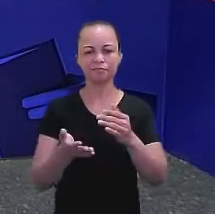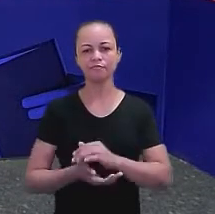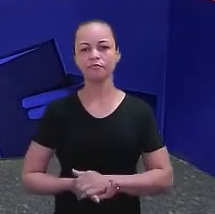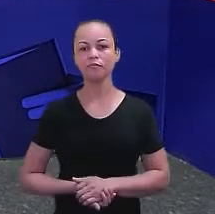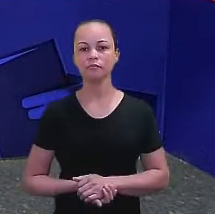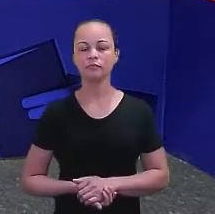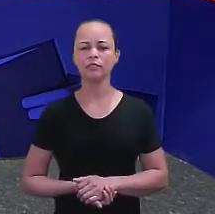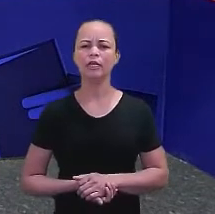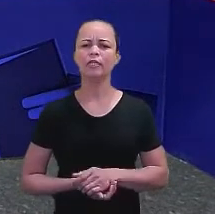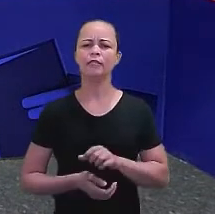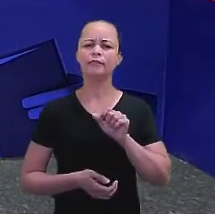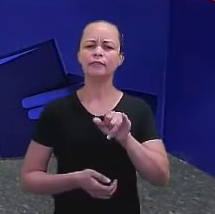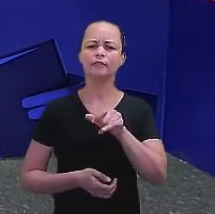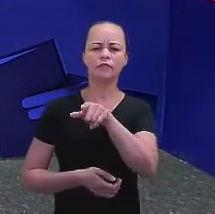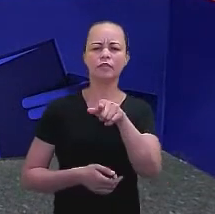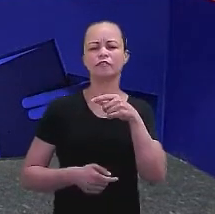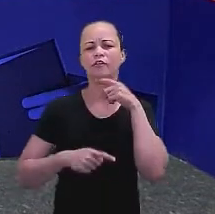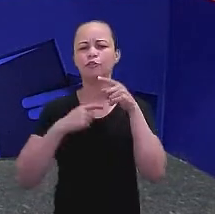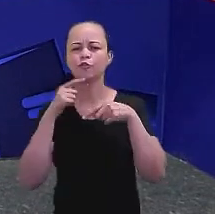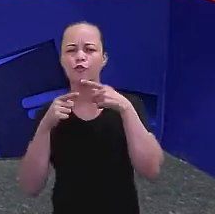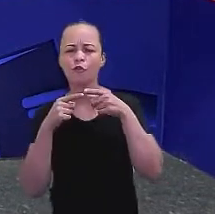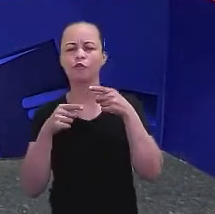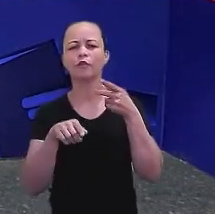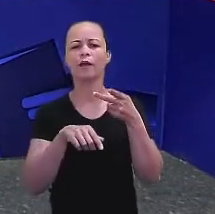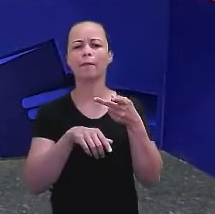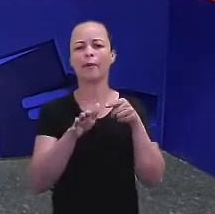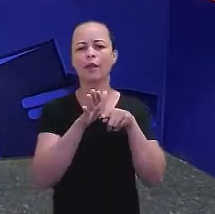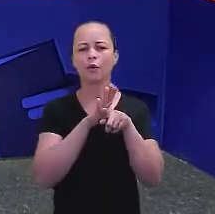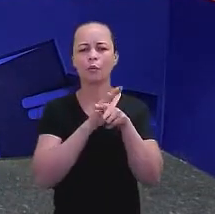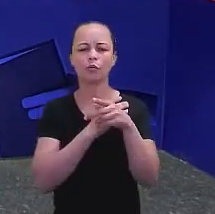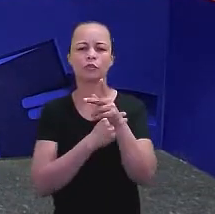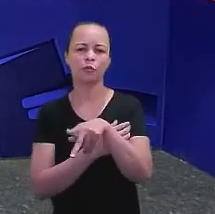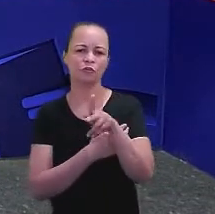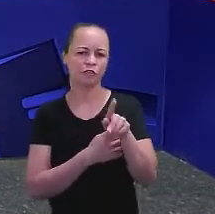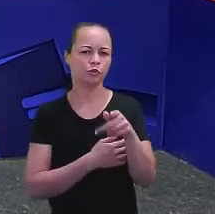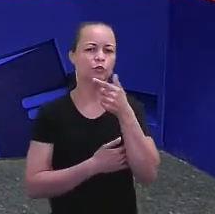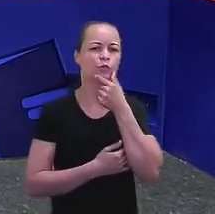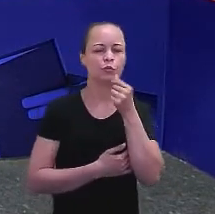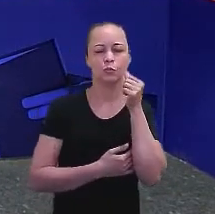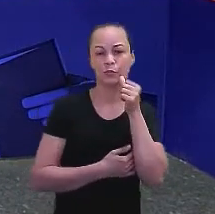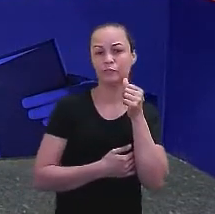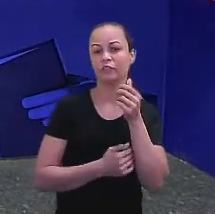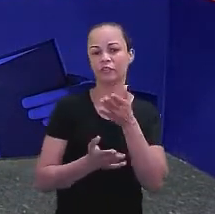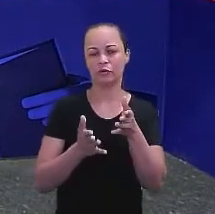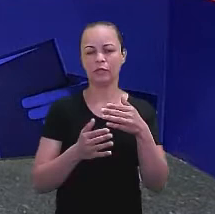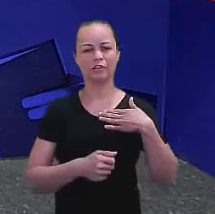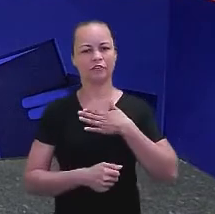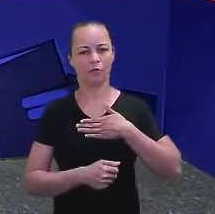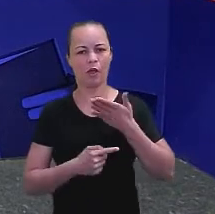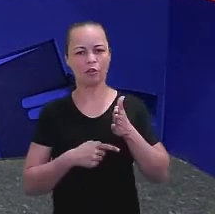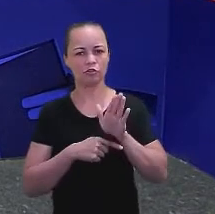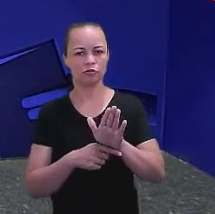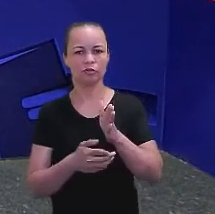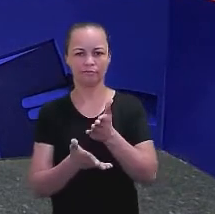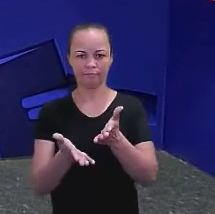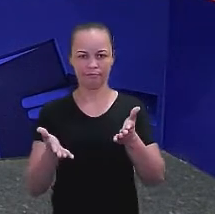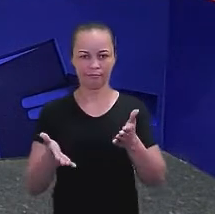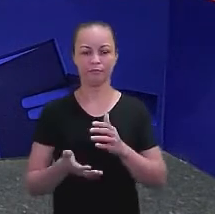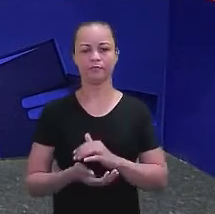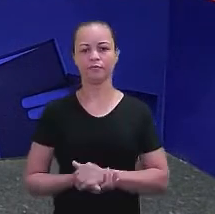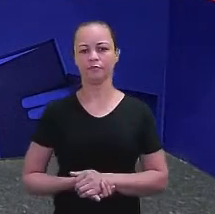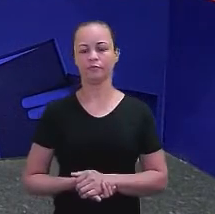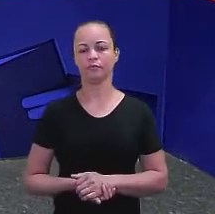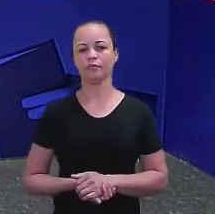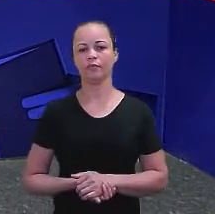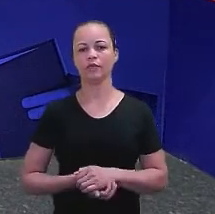E em caso de dúvida, procura o teu professor, a tua professora aí, que eles vão ter a maior satisfação em tirar essa tua dúvida, tá certo?